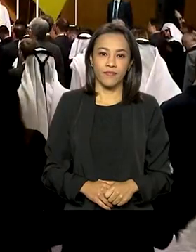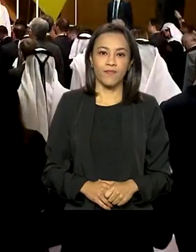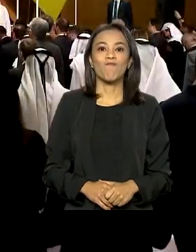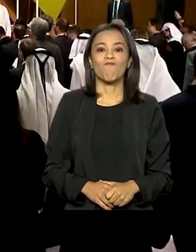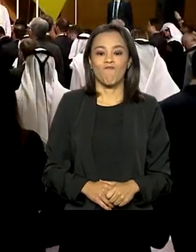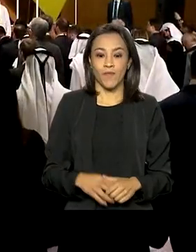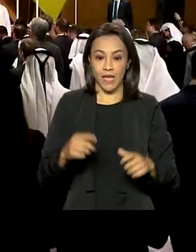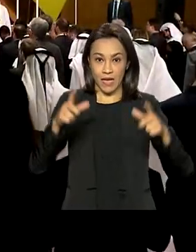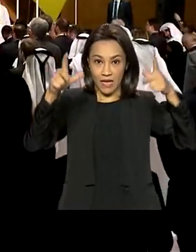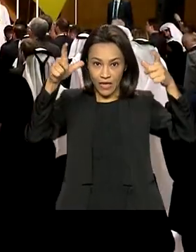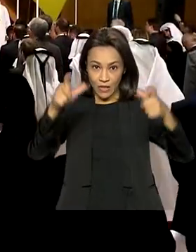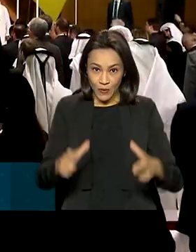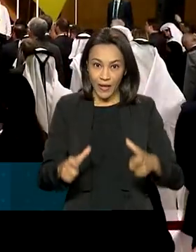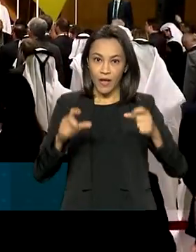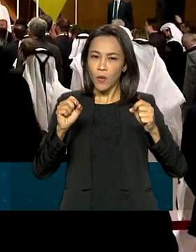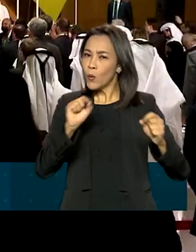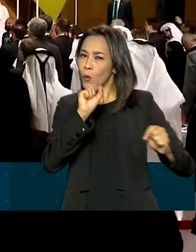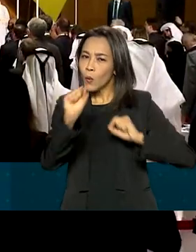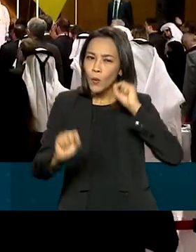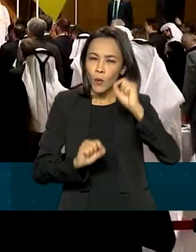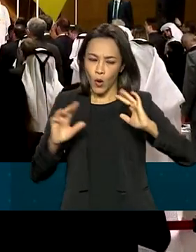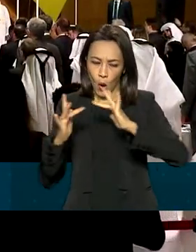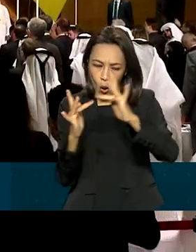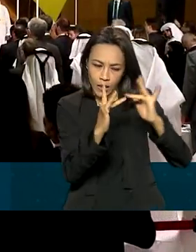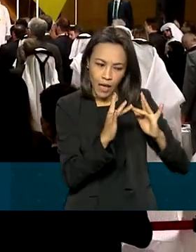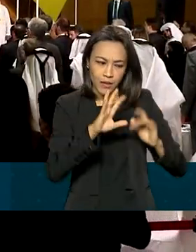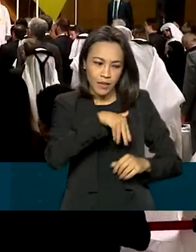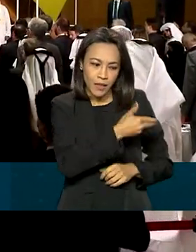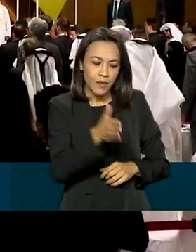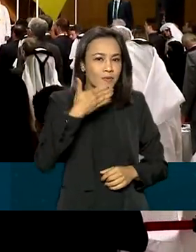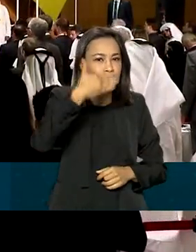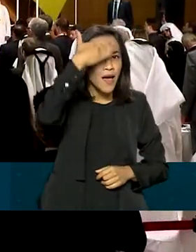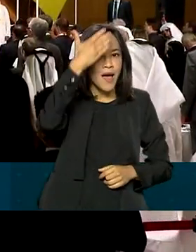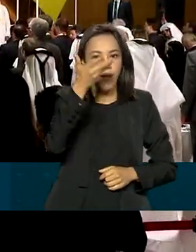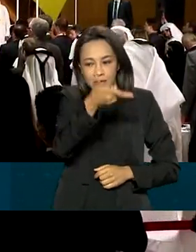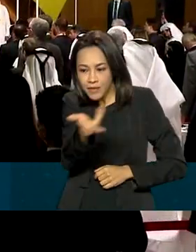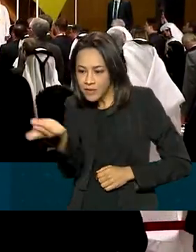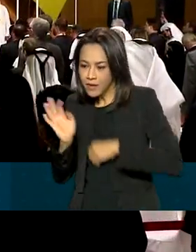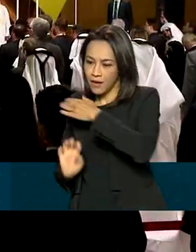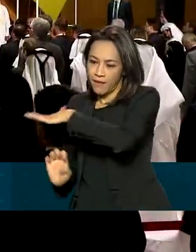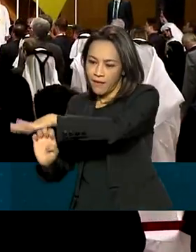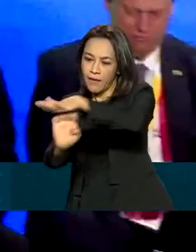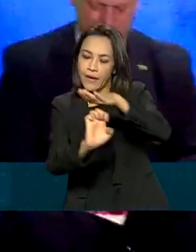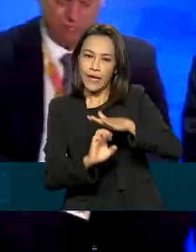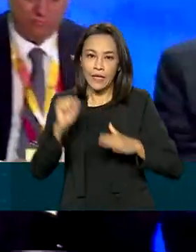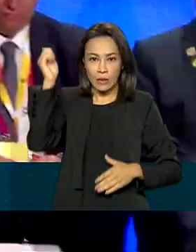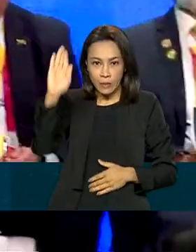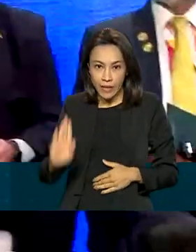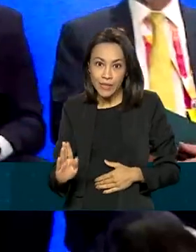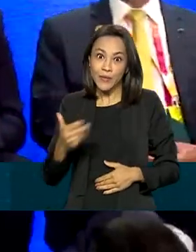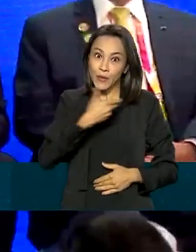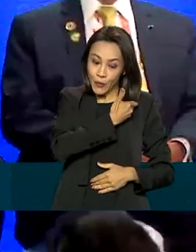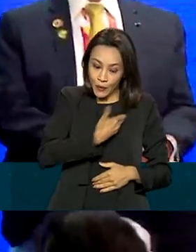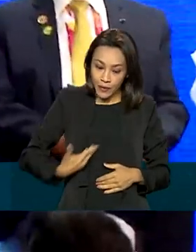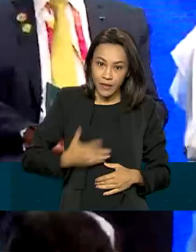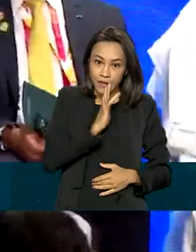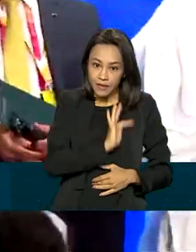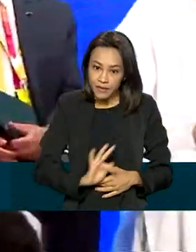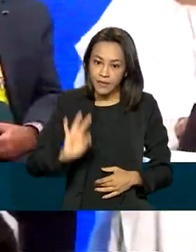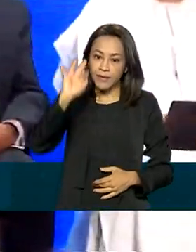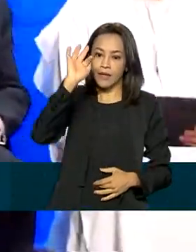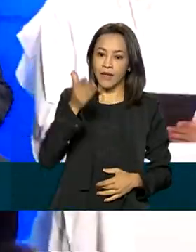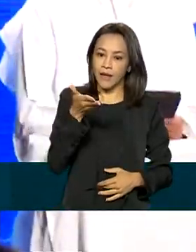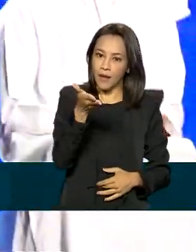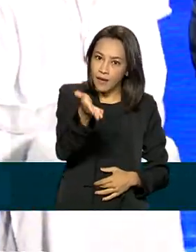Um espaço de conexão entre investidores árabes, centenas de empresários brasileiros e o governo federal.